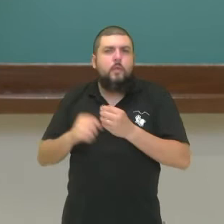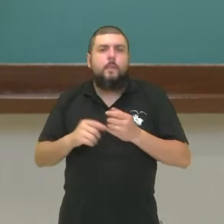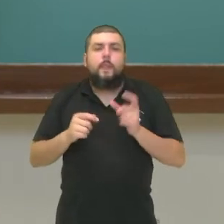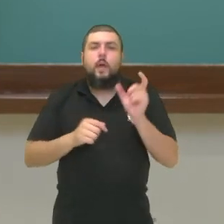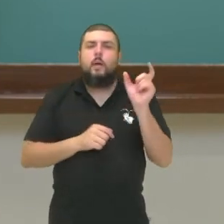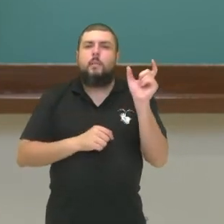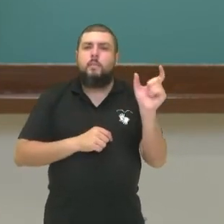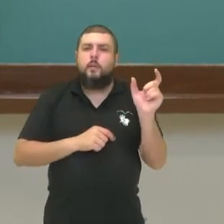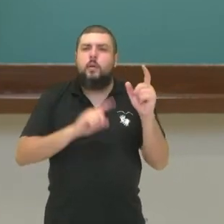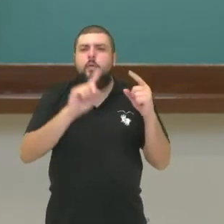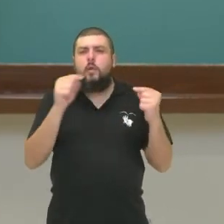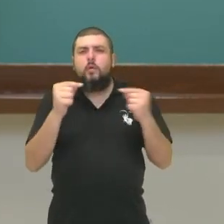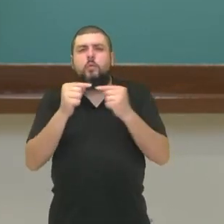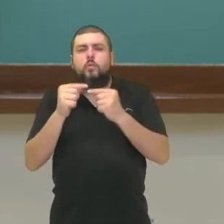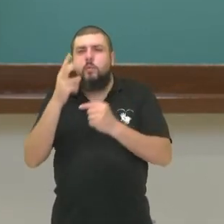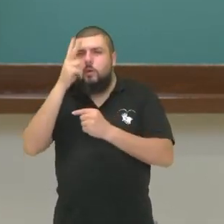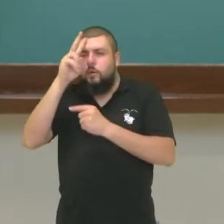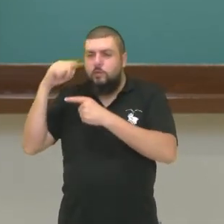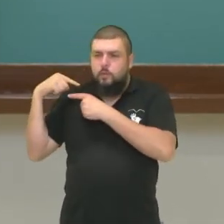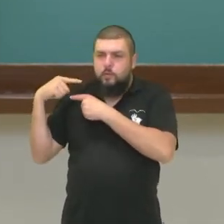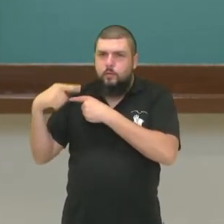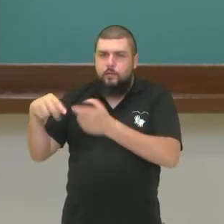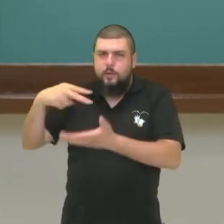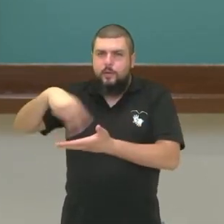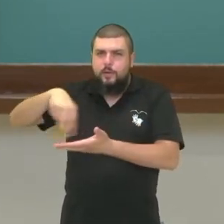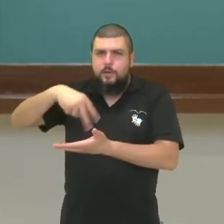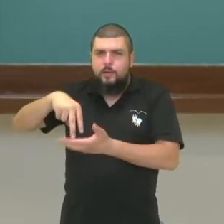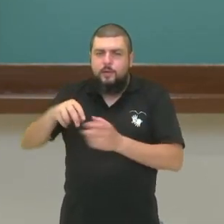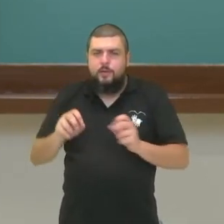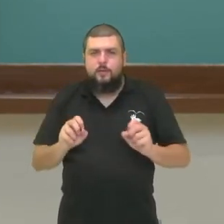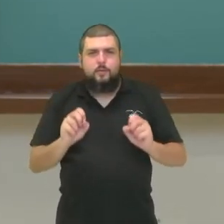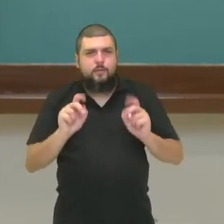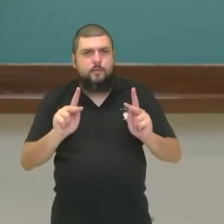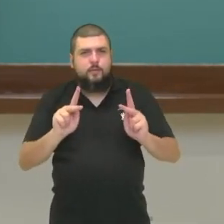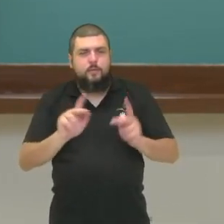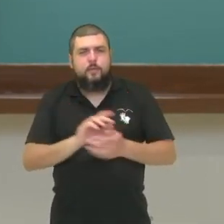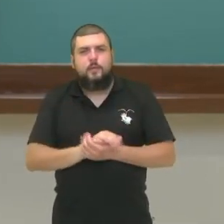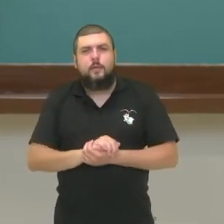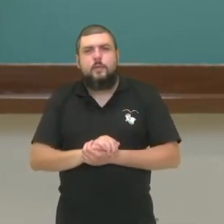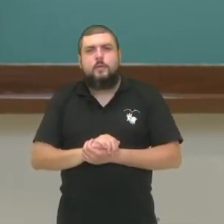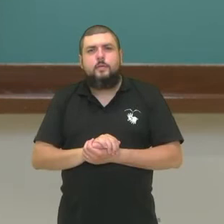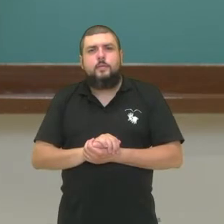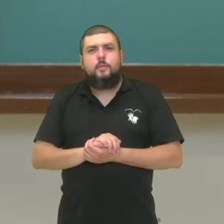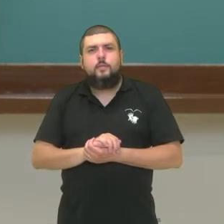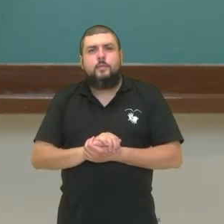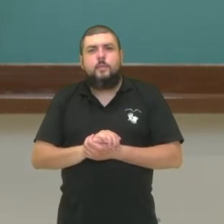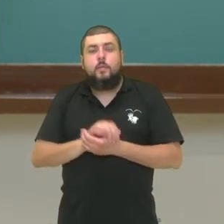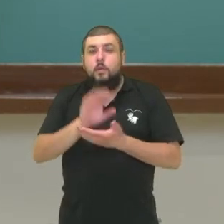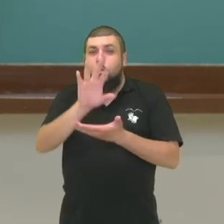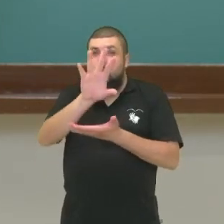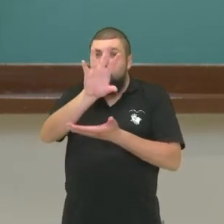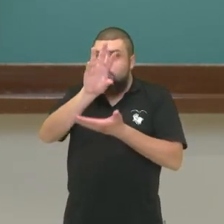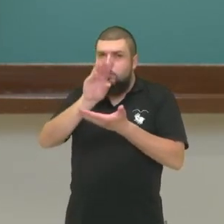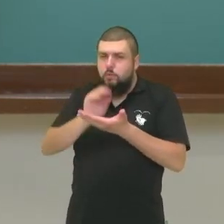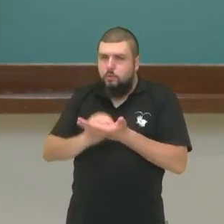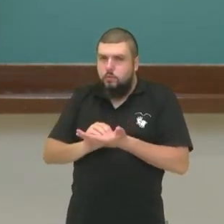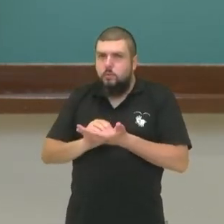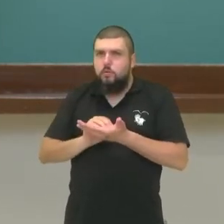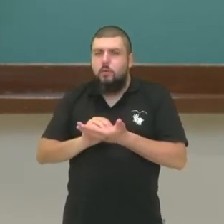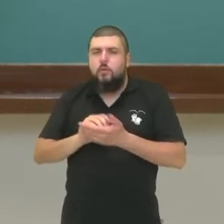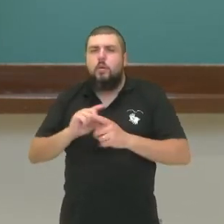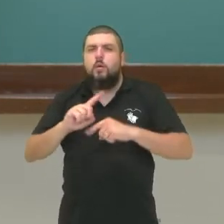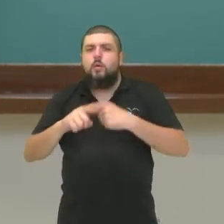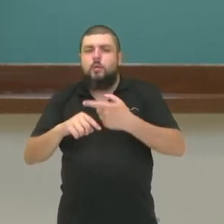com a história da dança. Beleza, gente? Copie primeiro aqui o enunciado e depois espere até